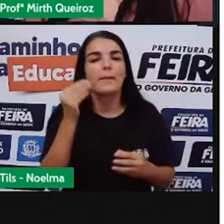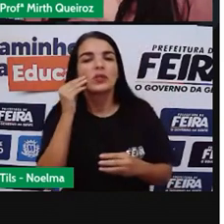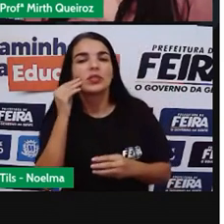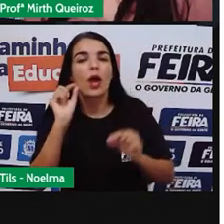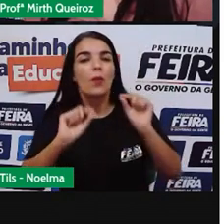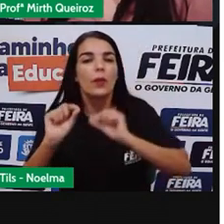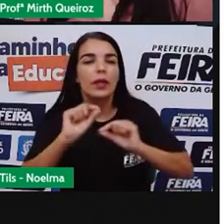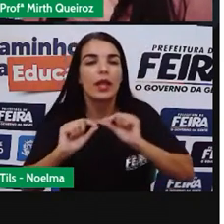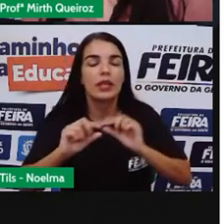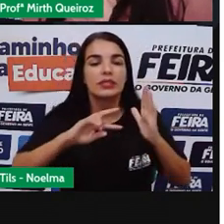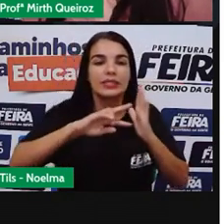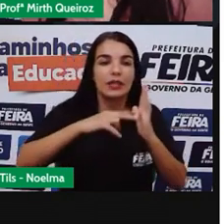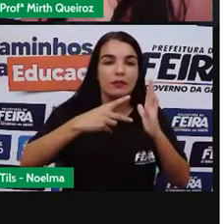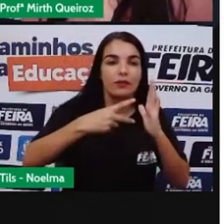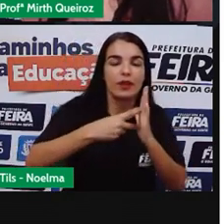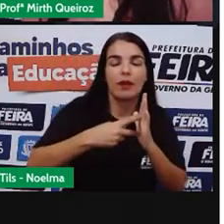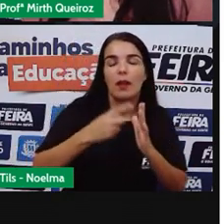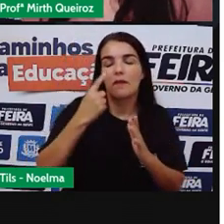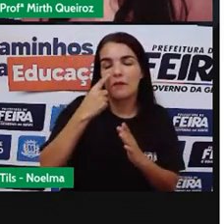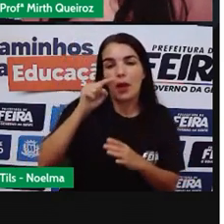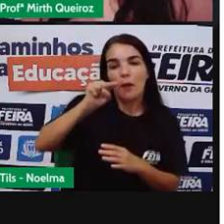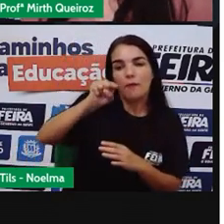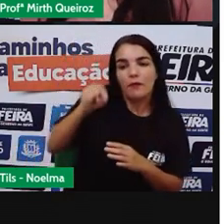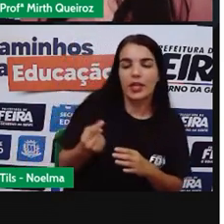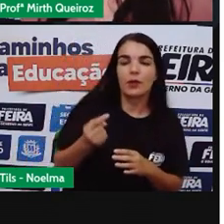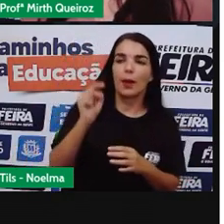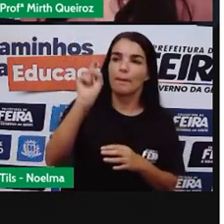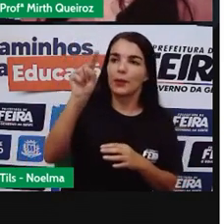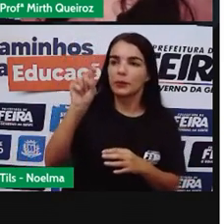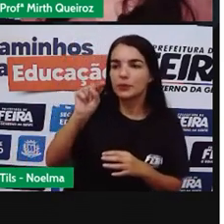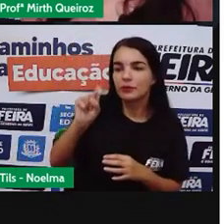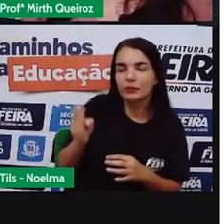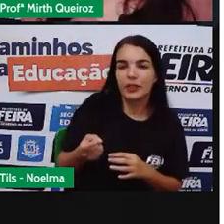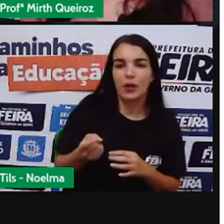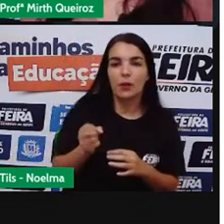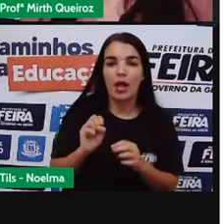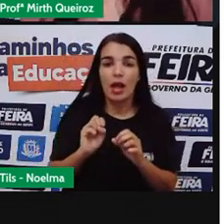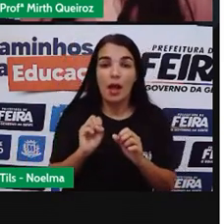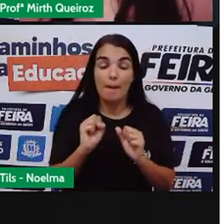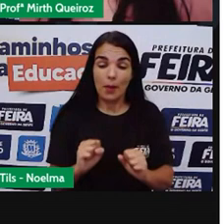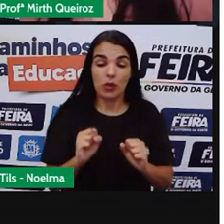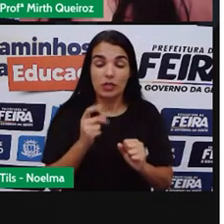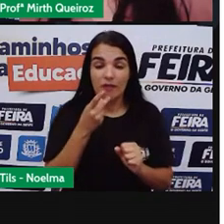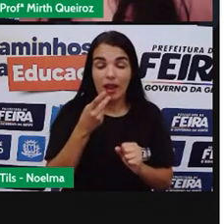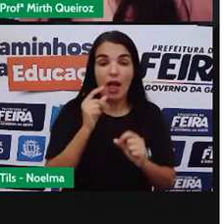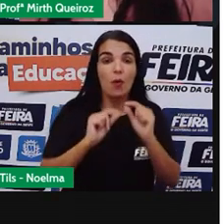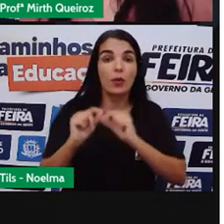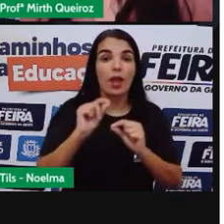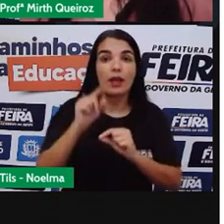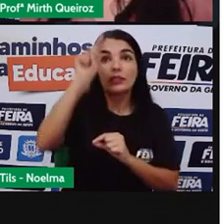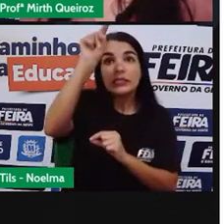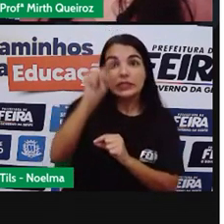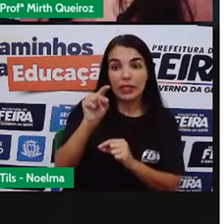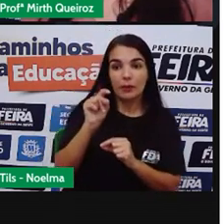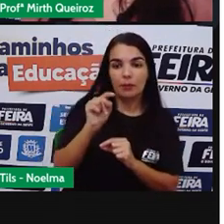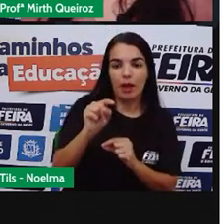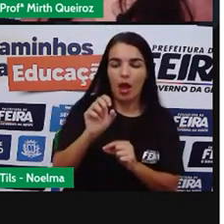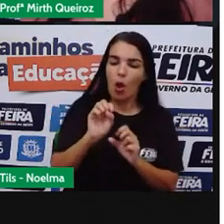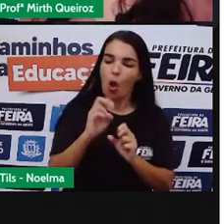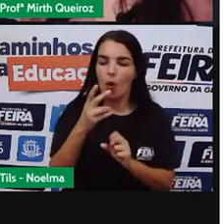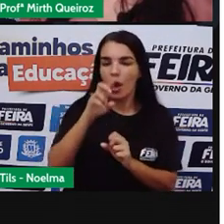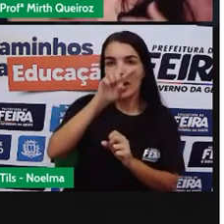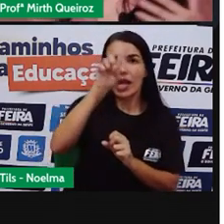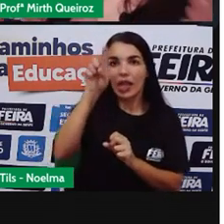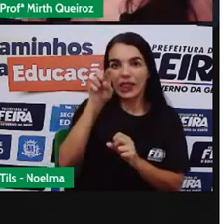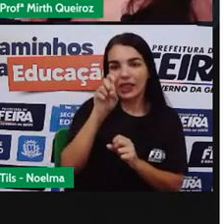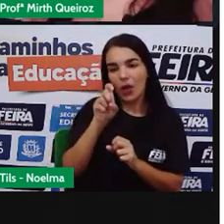nos casos do ponto, vírgula e ponto e vírgula, ou entonações, no caso da exclamação e interrogação, por exemplo,